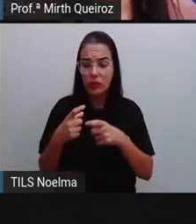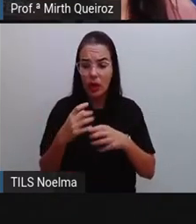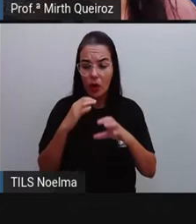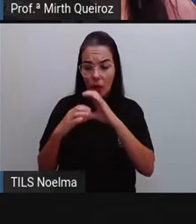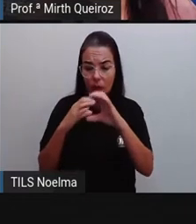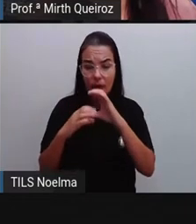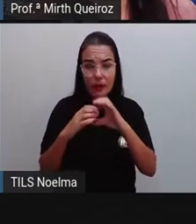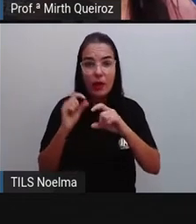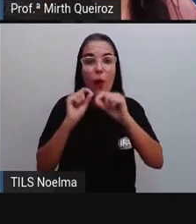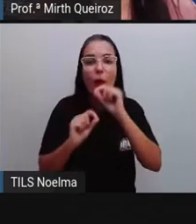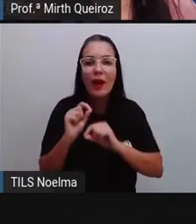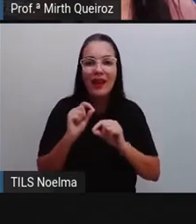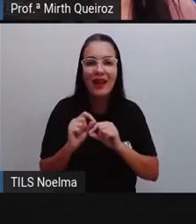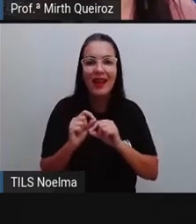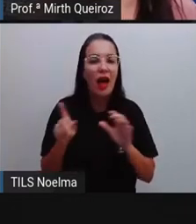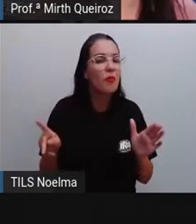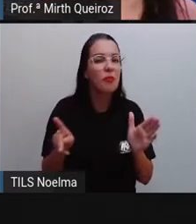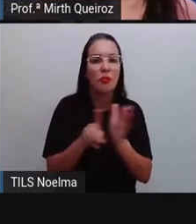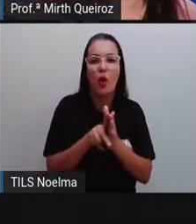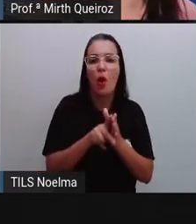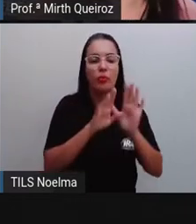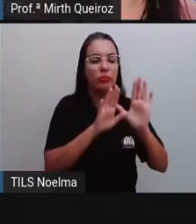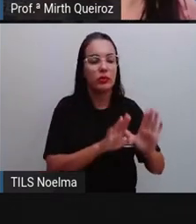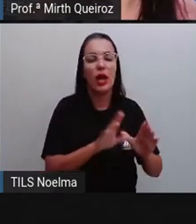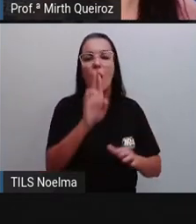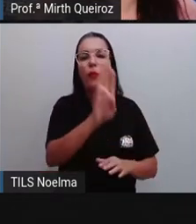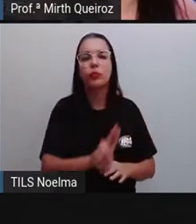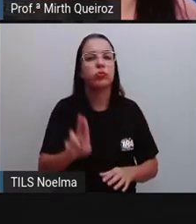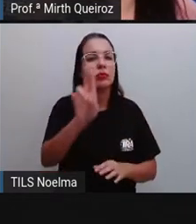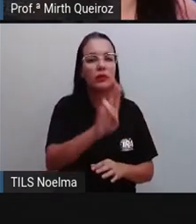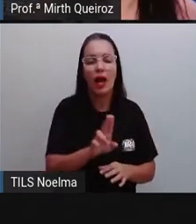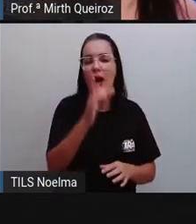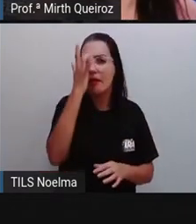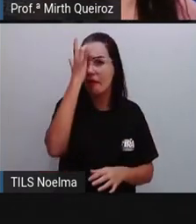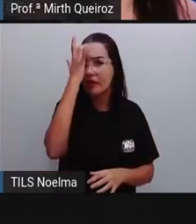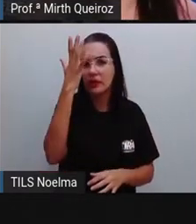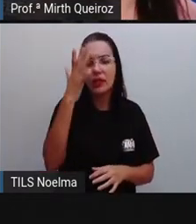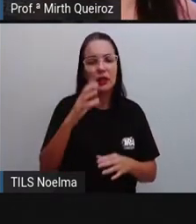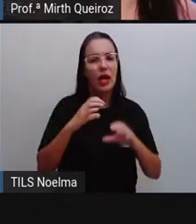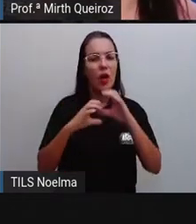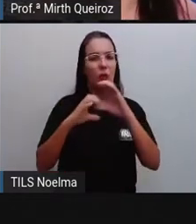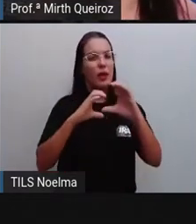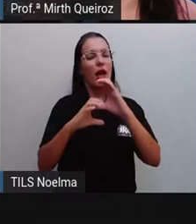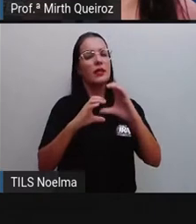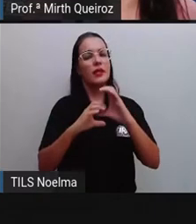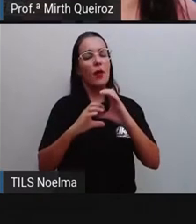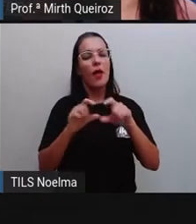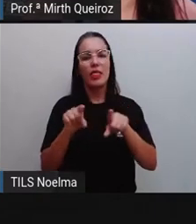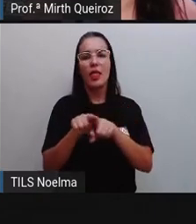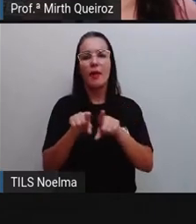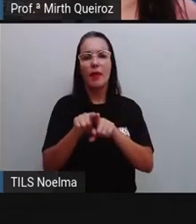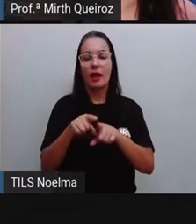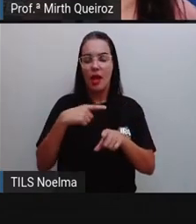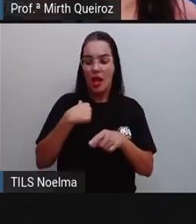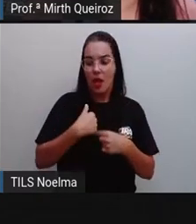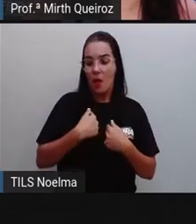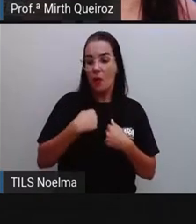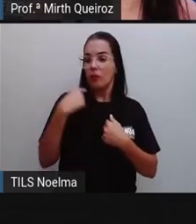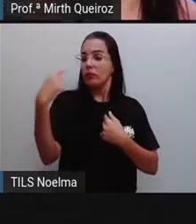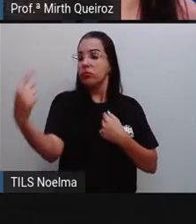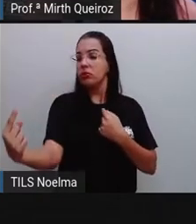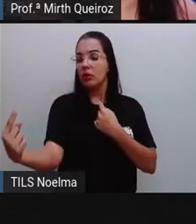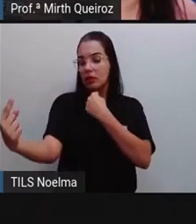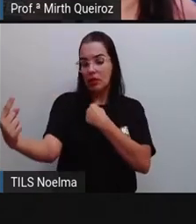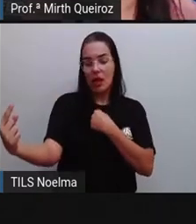as ferramentas que possibilitam e até facilitam a comunicação, né, entre interlocutores ali.